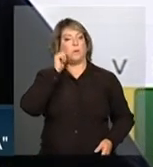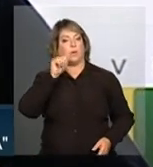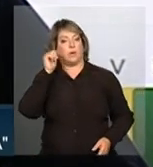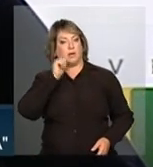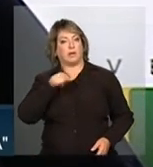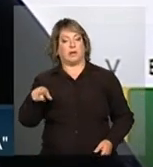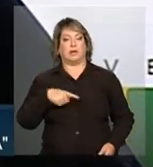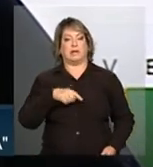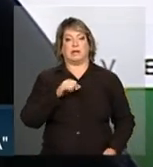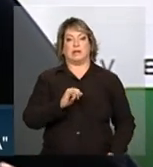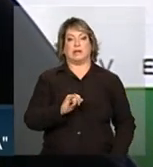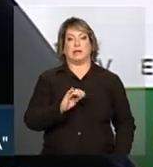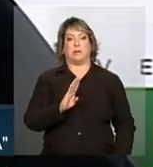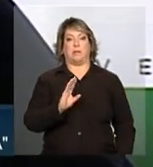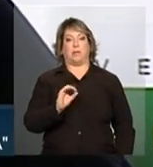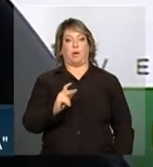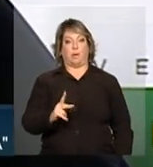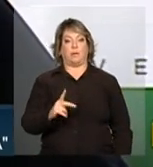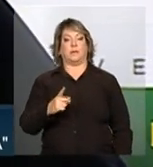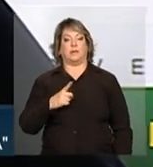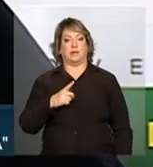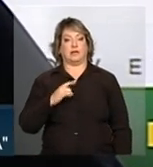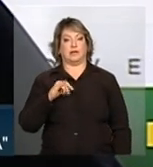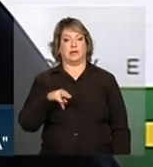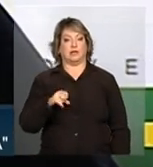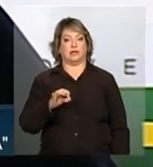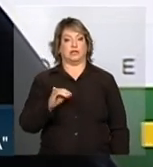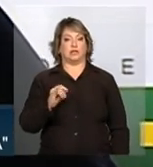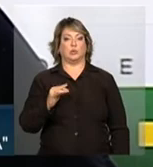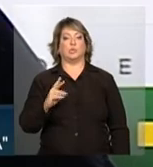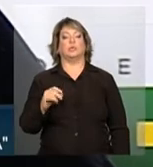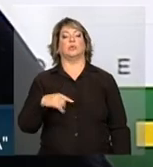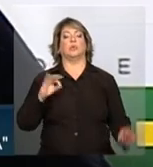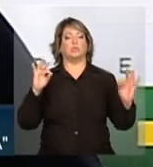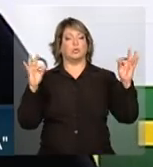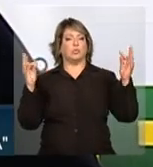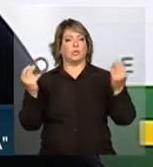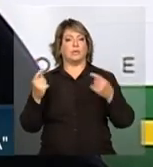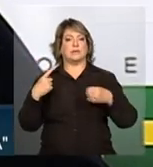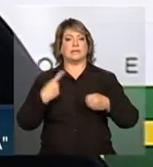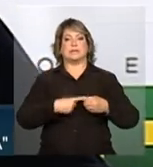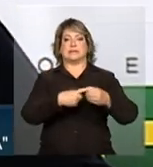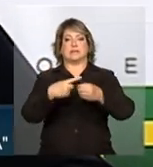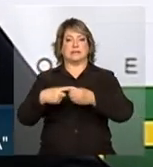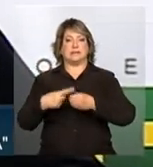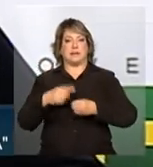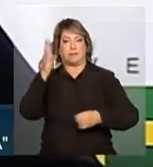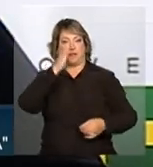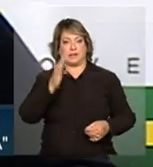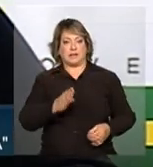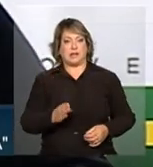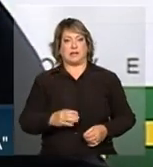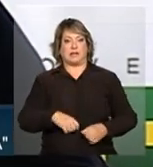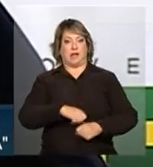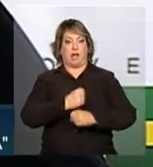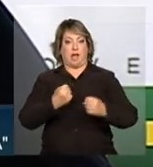Instituto Ibope, em todas as regiões brasileiras, cidades grandes, médias e pequenas. Foram